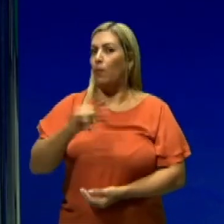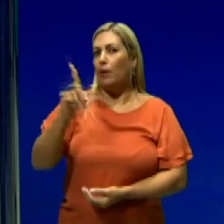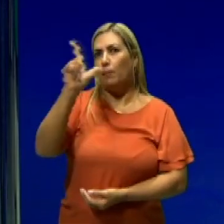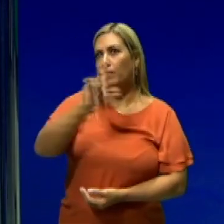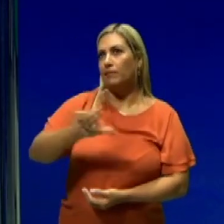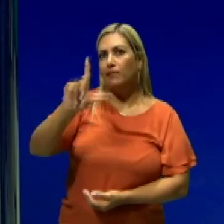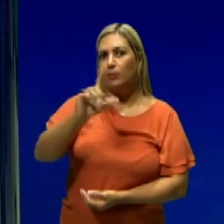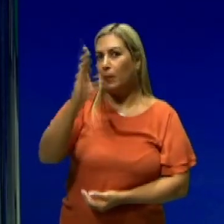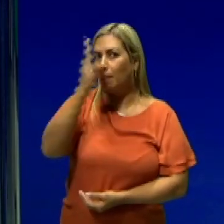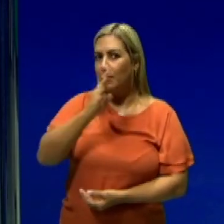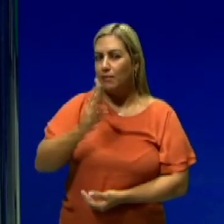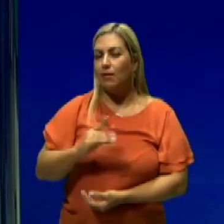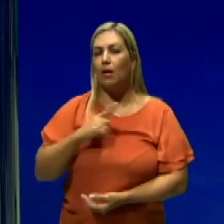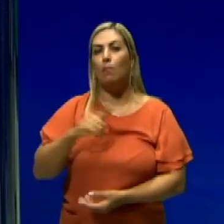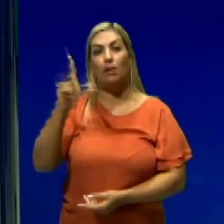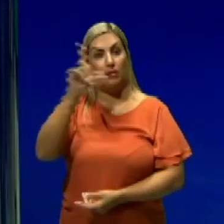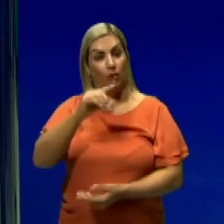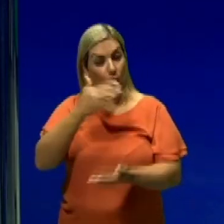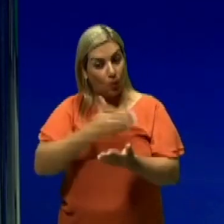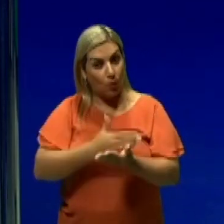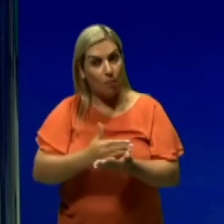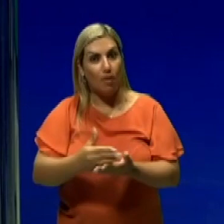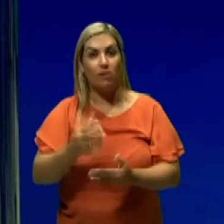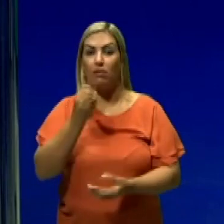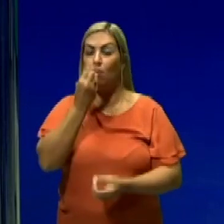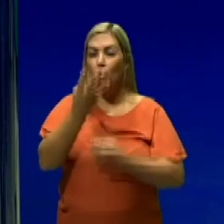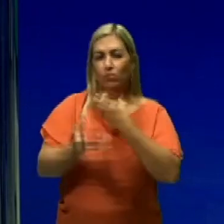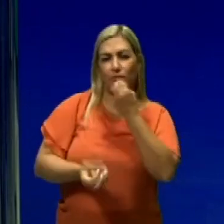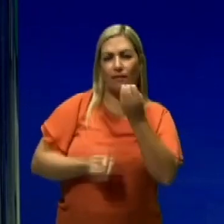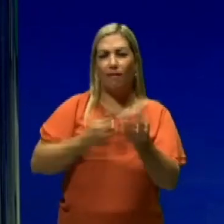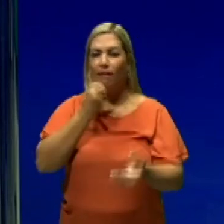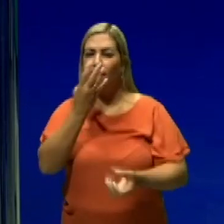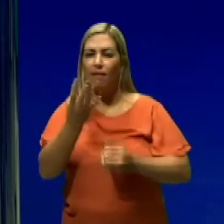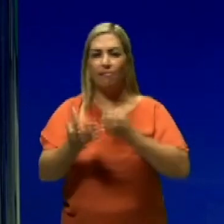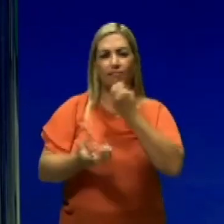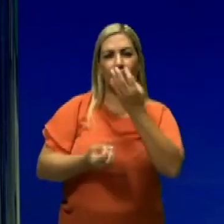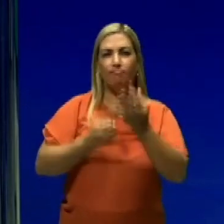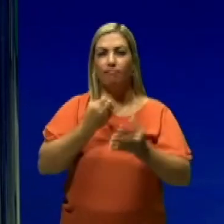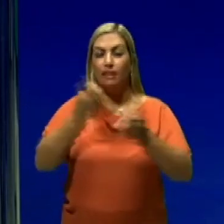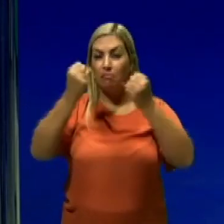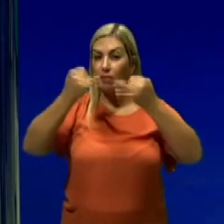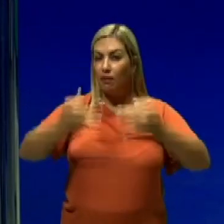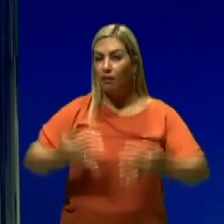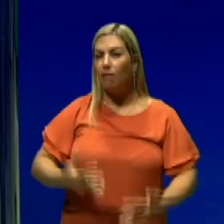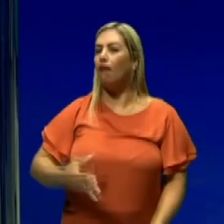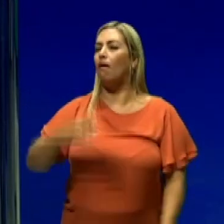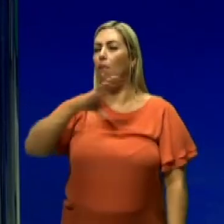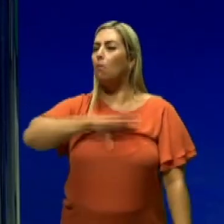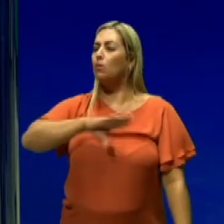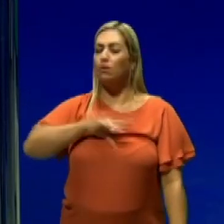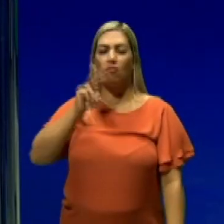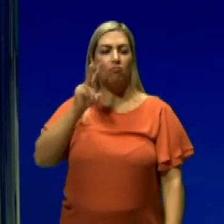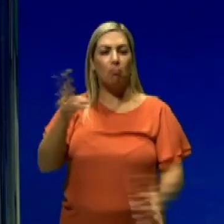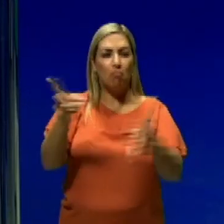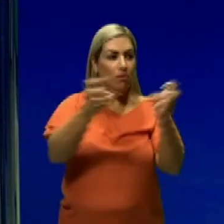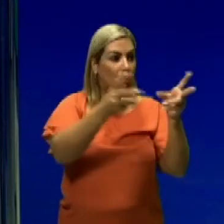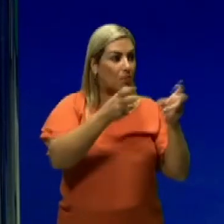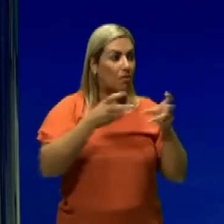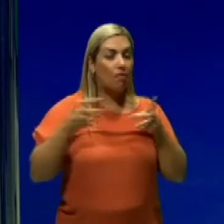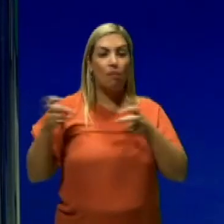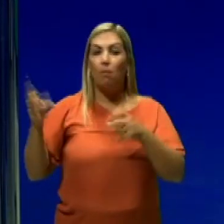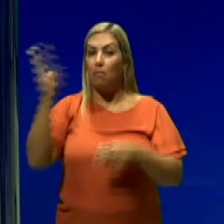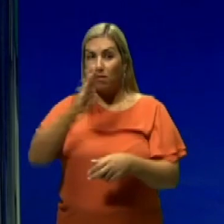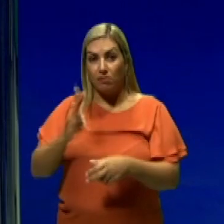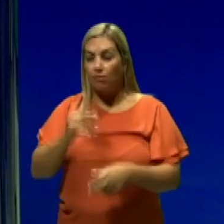brasileira é uma literatura que começa a contar né o que que o portugal viu aqui no brasil então